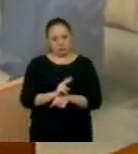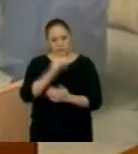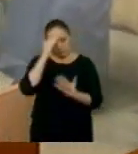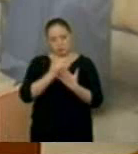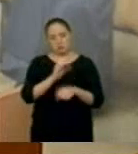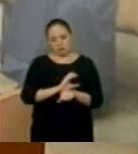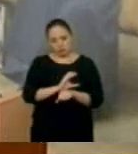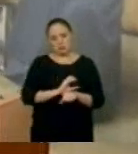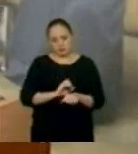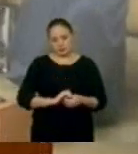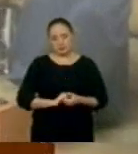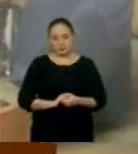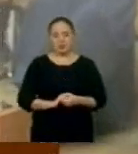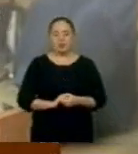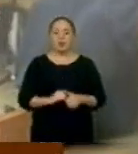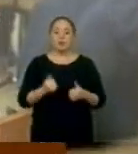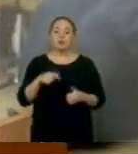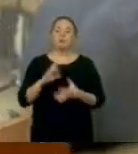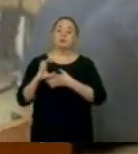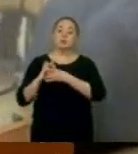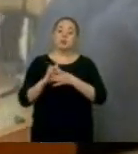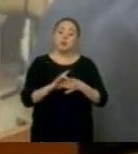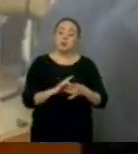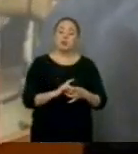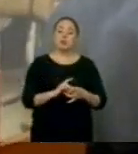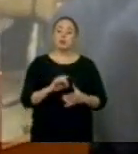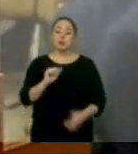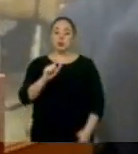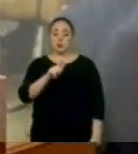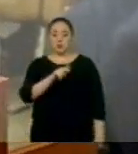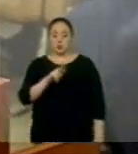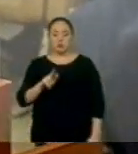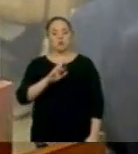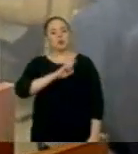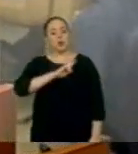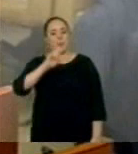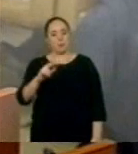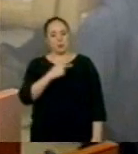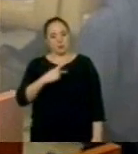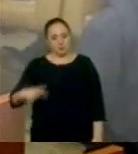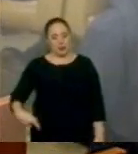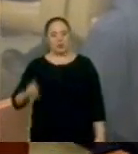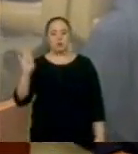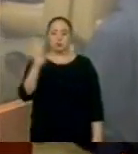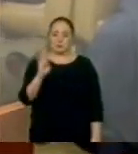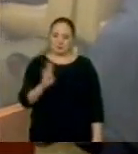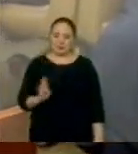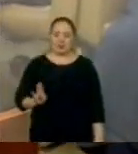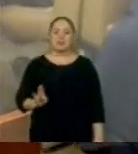senhora presidente, é nesse contexto, portanto, que a Advocacia Geral da União, representando o presidente da